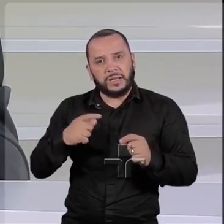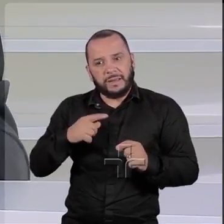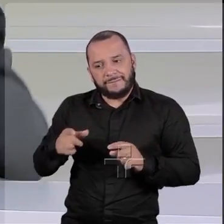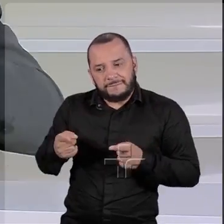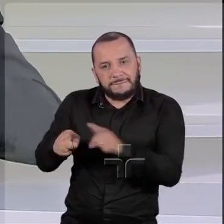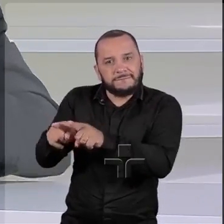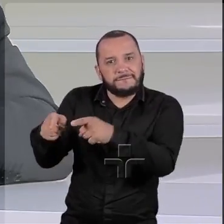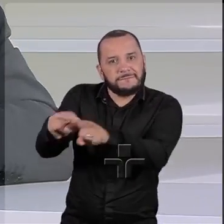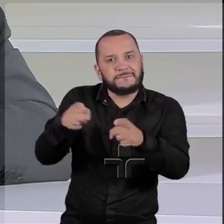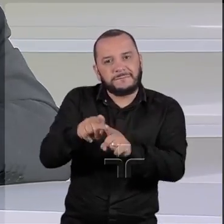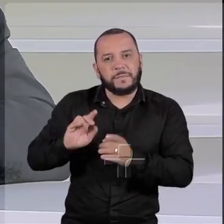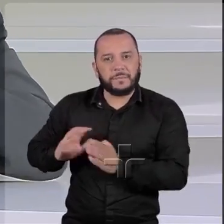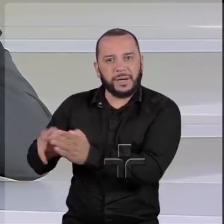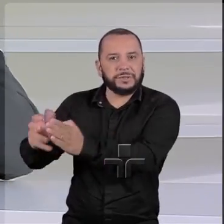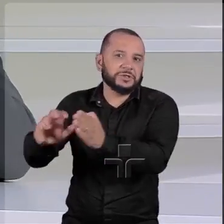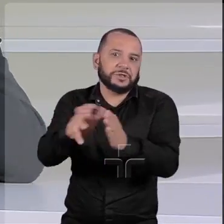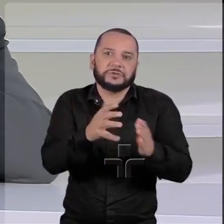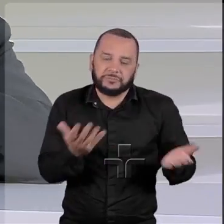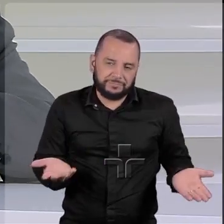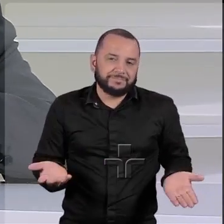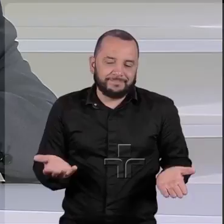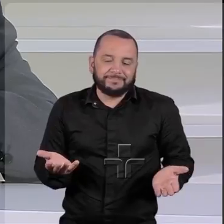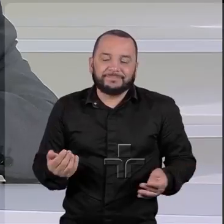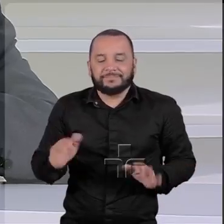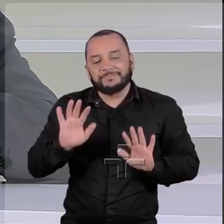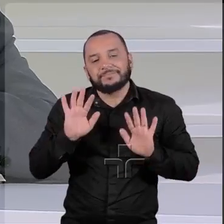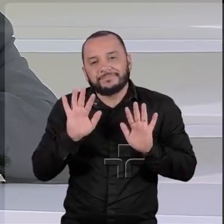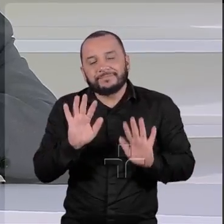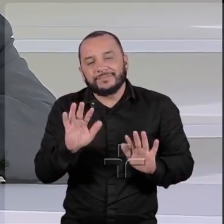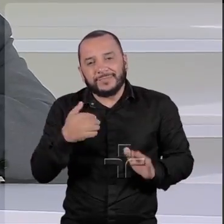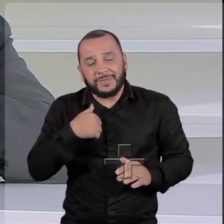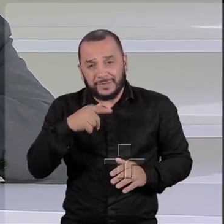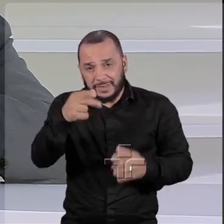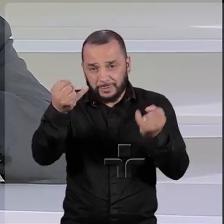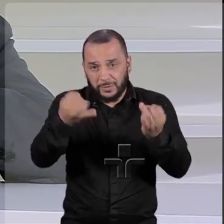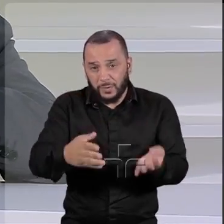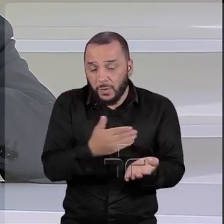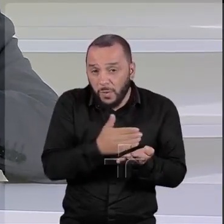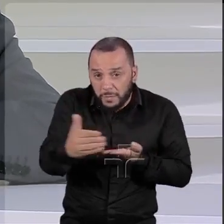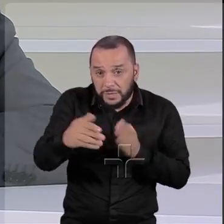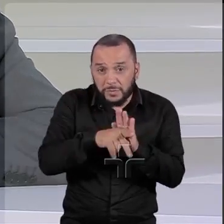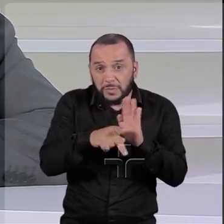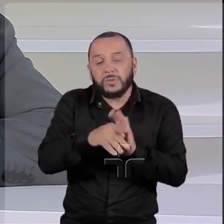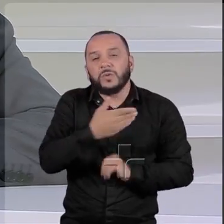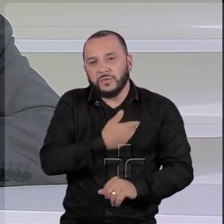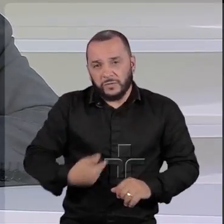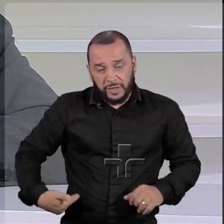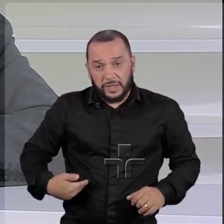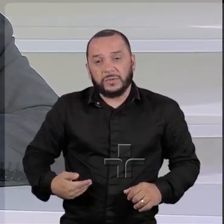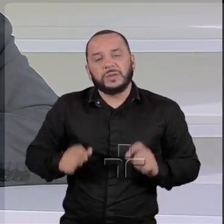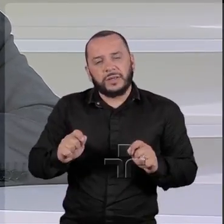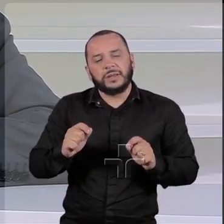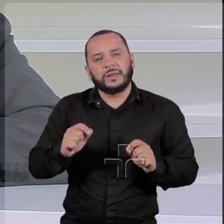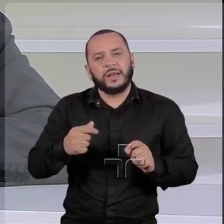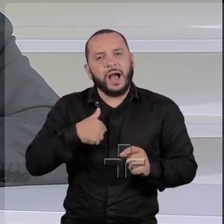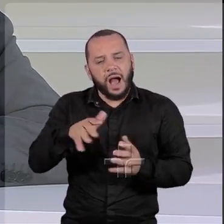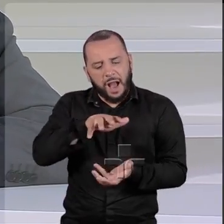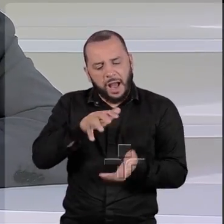o início do governo, eu creio que a probabilidade de aprovação dessa reforma é muito grande, não